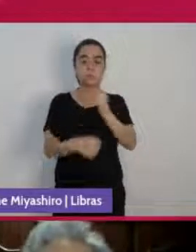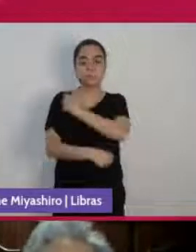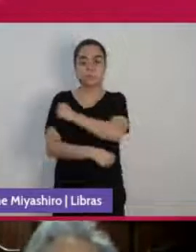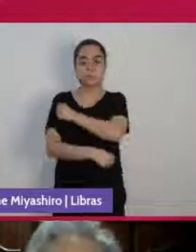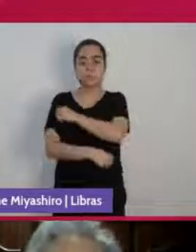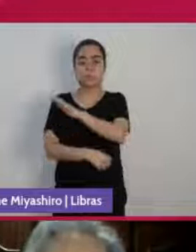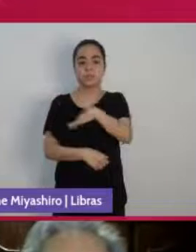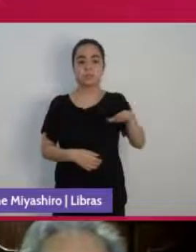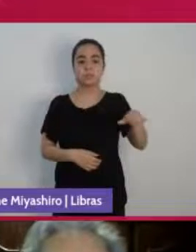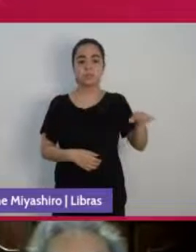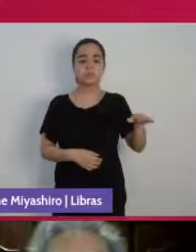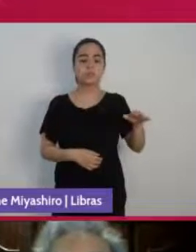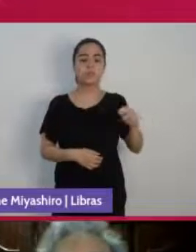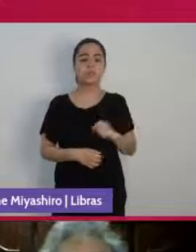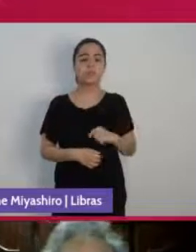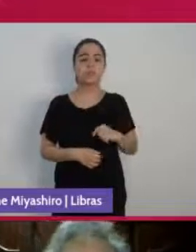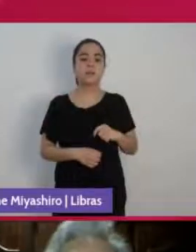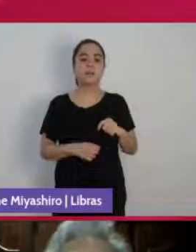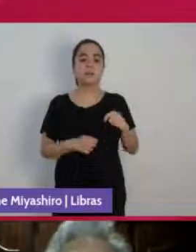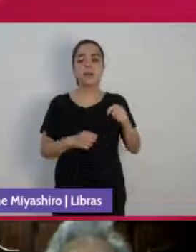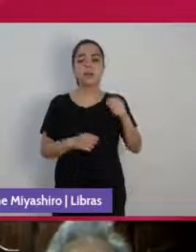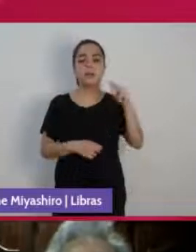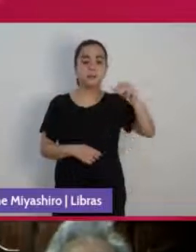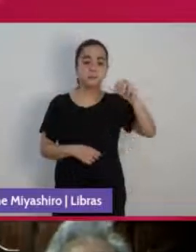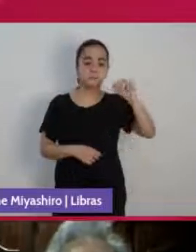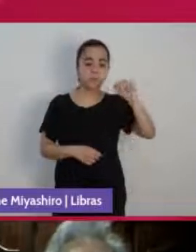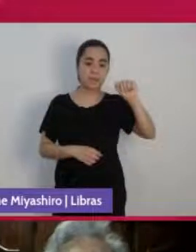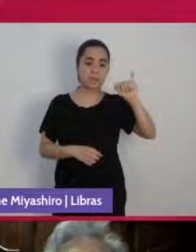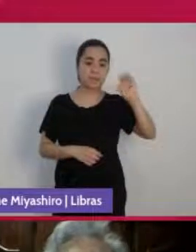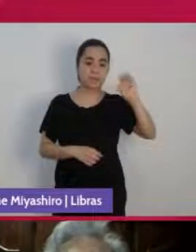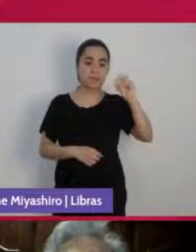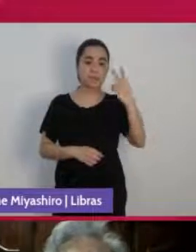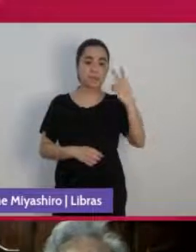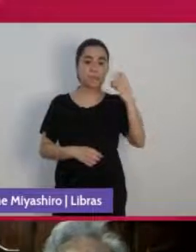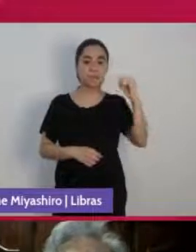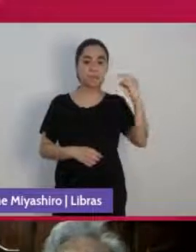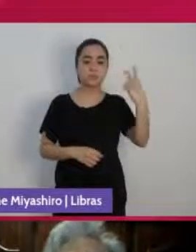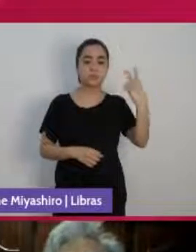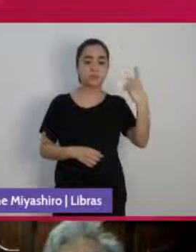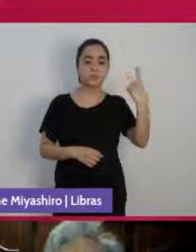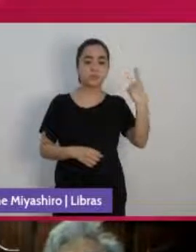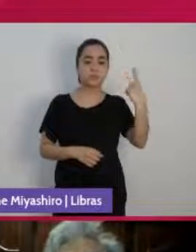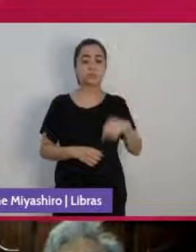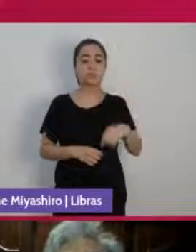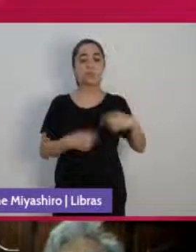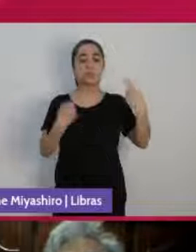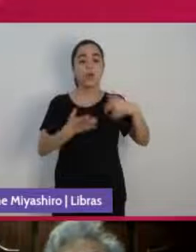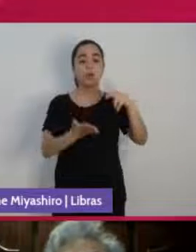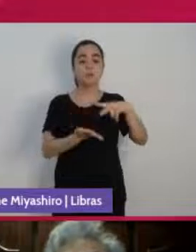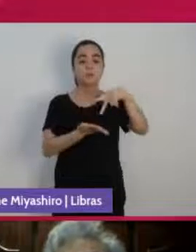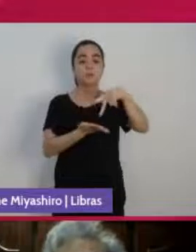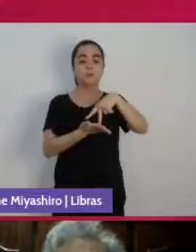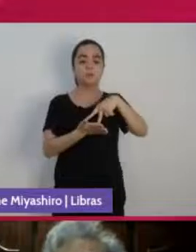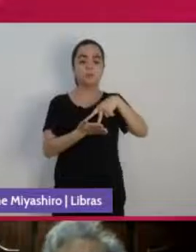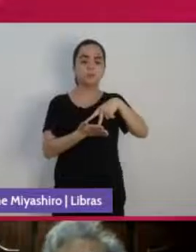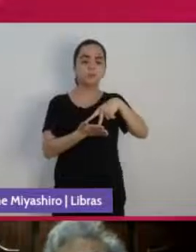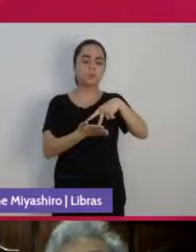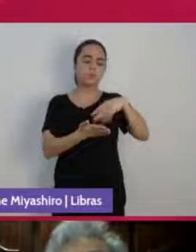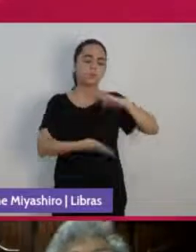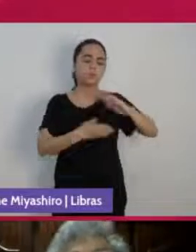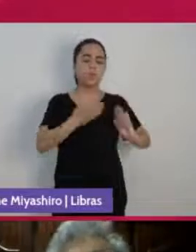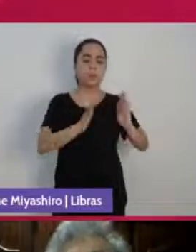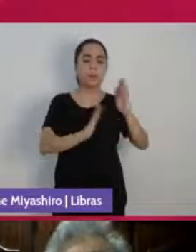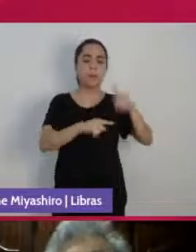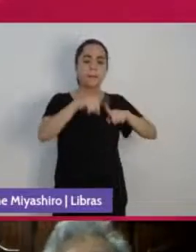de 2021. E o que ela fala? São condições de equipamentos de mamografia